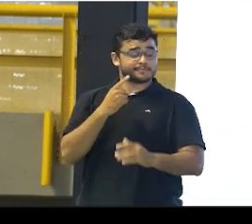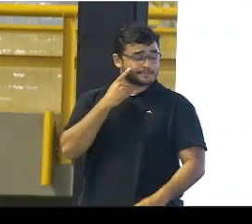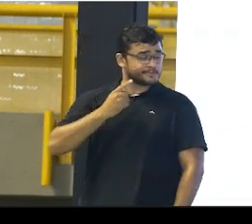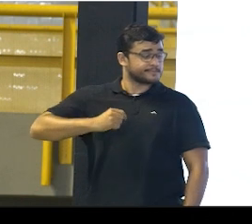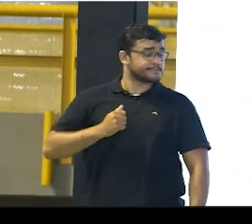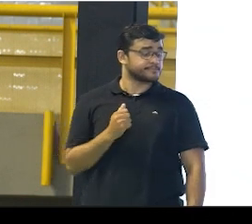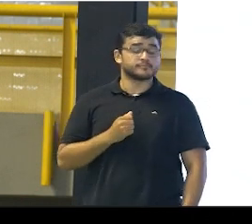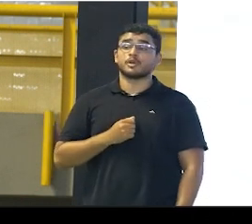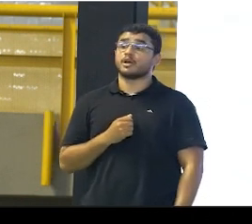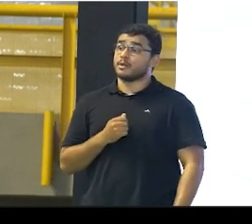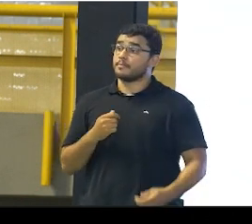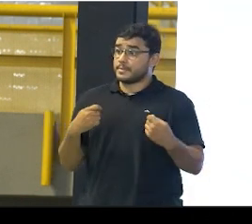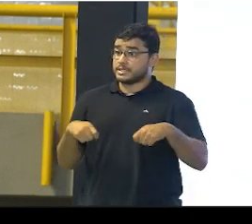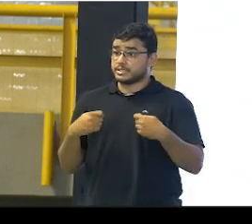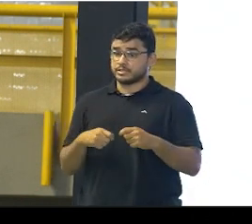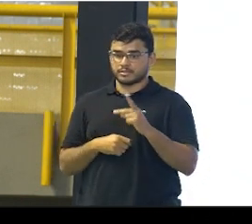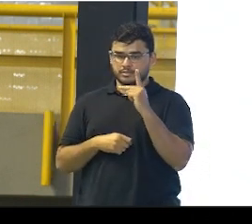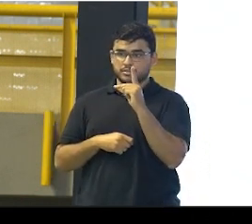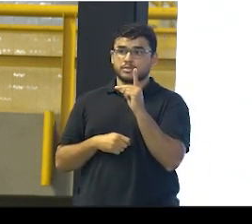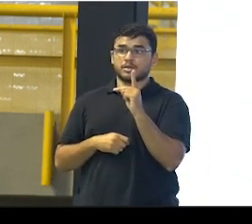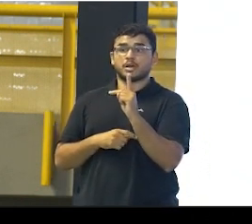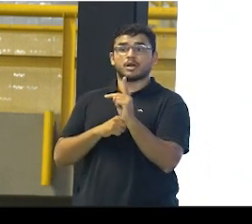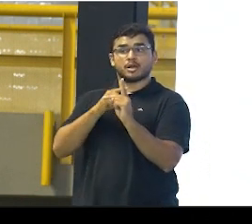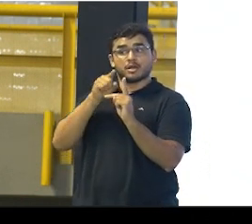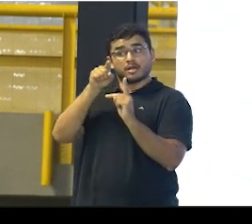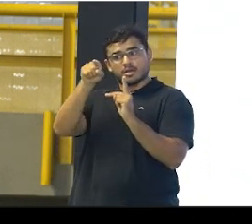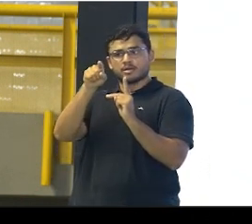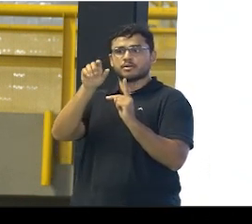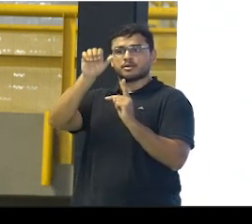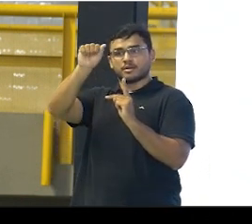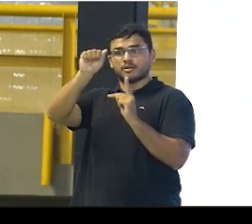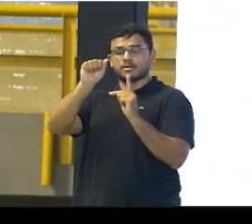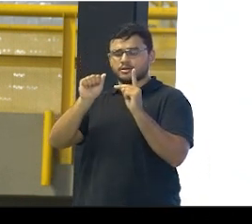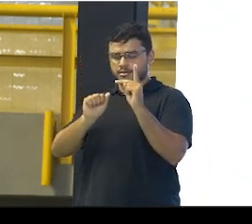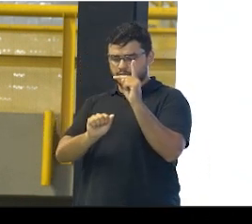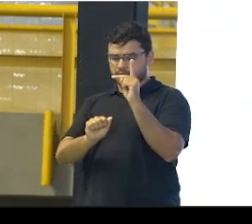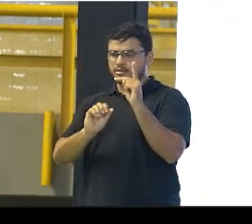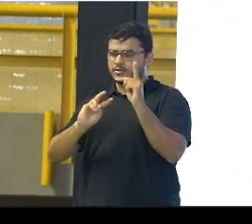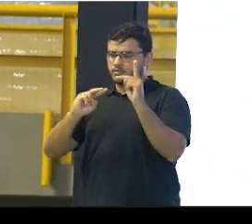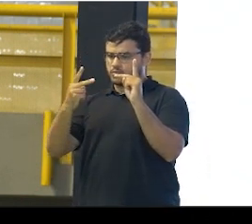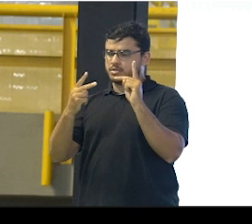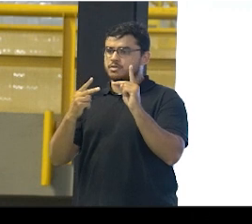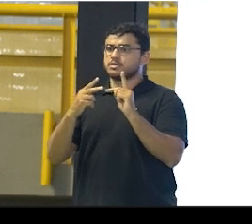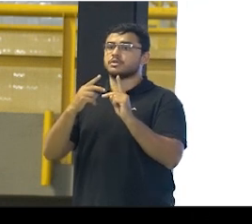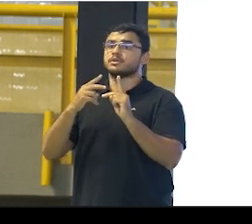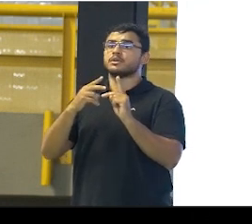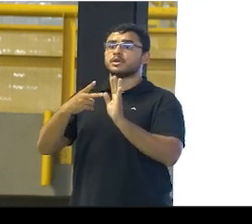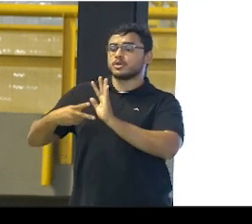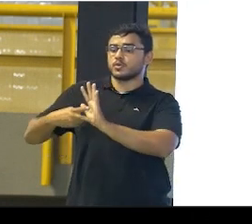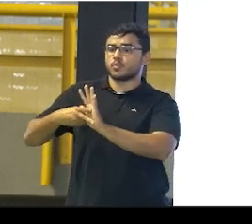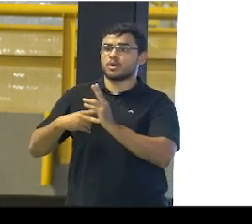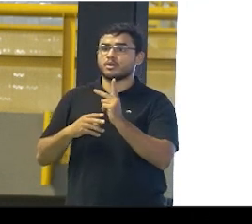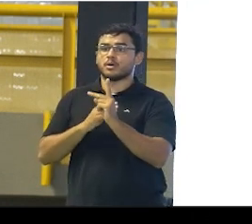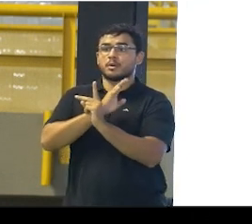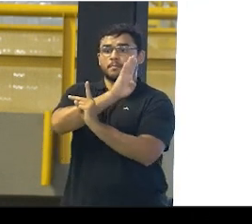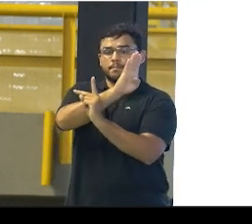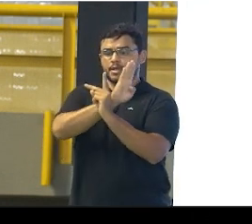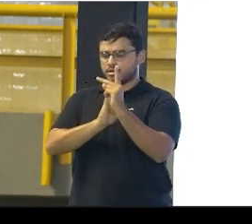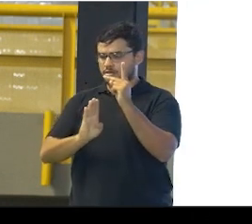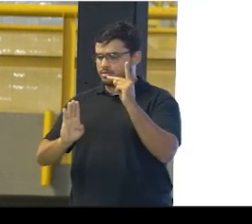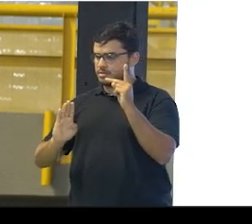que hipotenusa ao quadrado é igual a cateto ao quadrado mais cateto ao quadrado. Mas na verdade o que Pitágoras estava